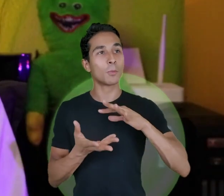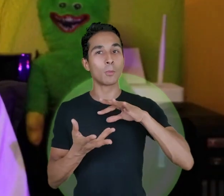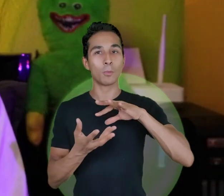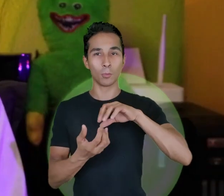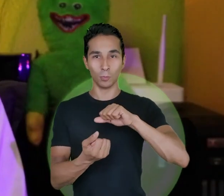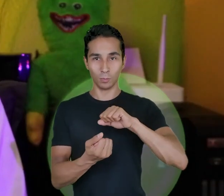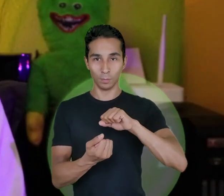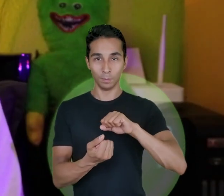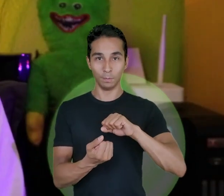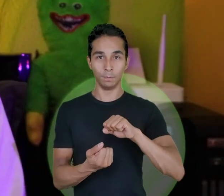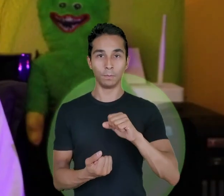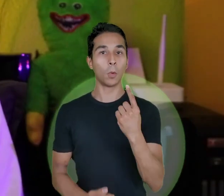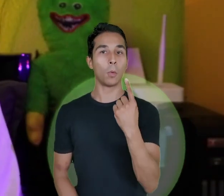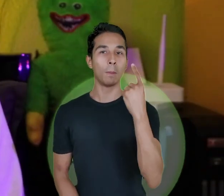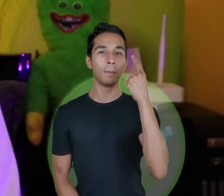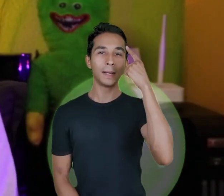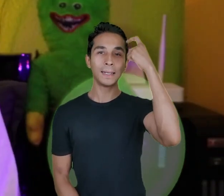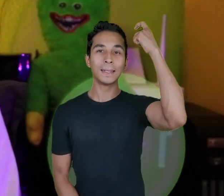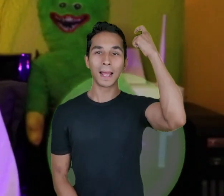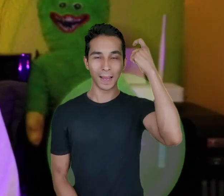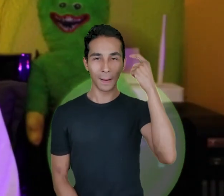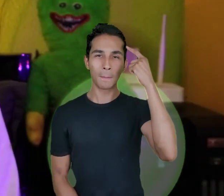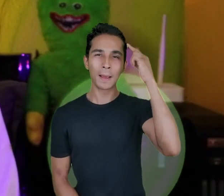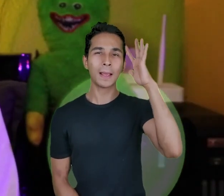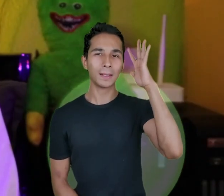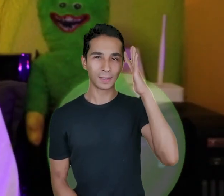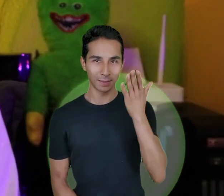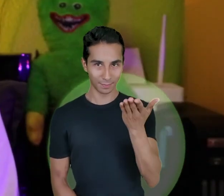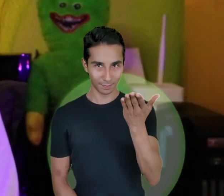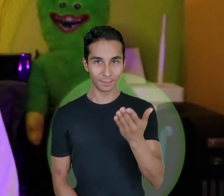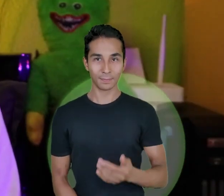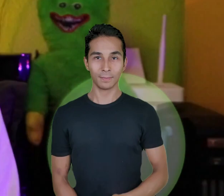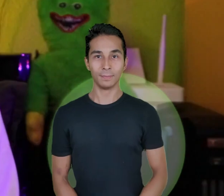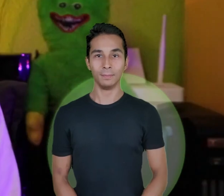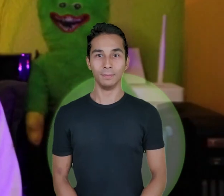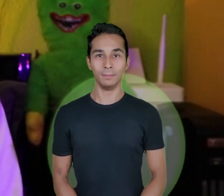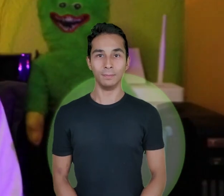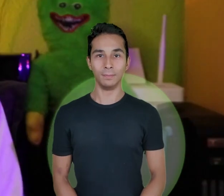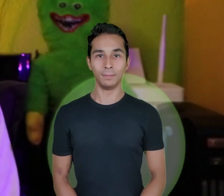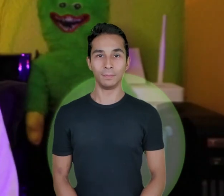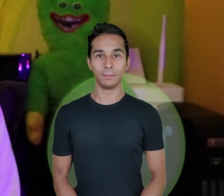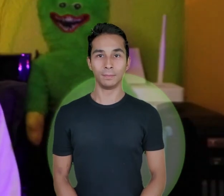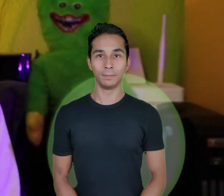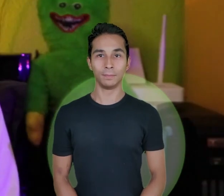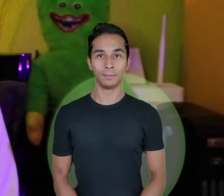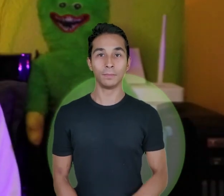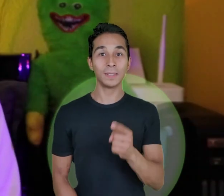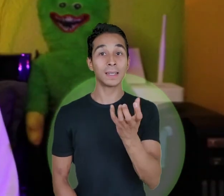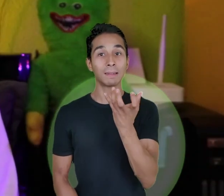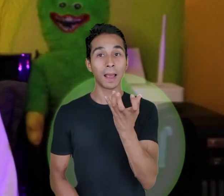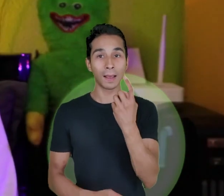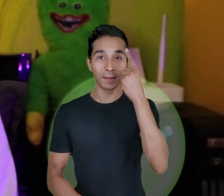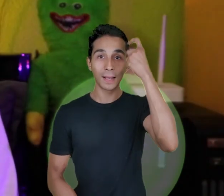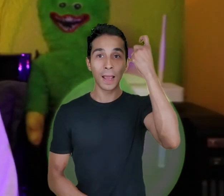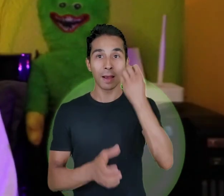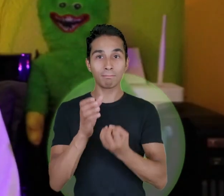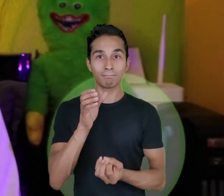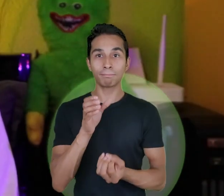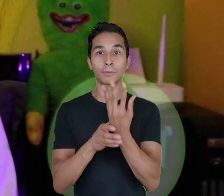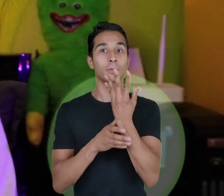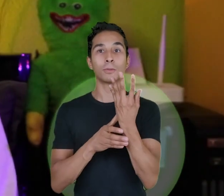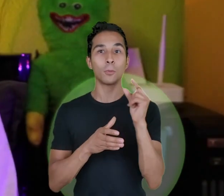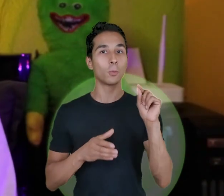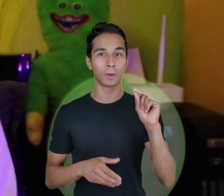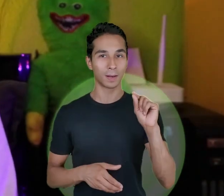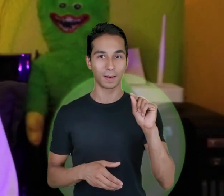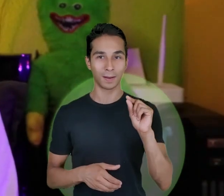aí, algo que você quer que faça aparecer, sabe? Você lembra que a gente falou em produzir, quer fazer aparecer? Então o que você gostaria de que